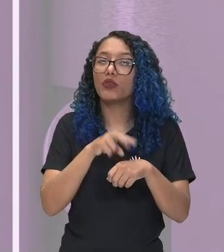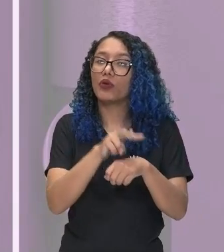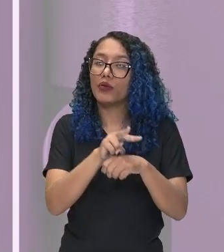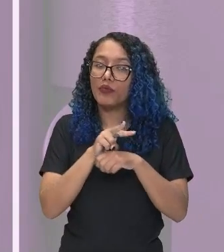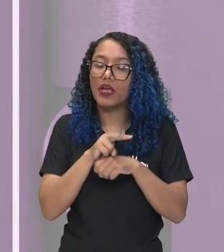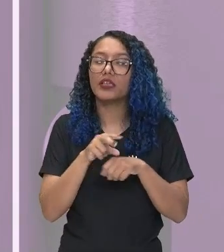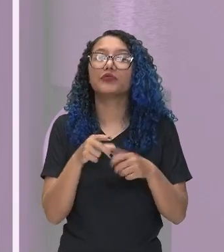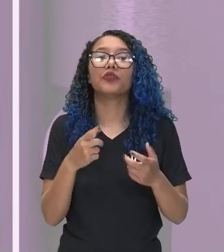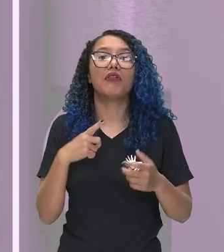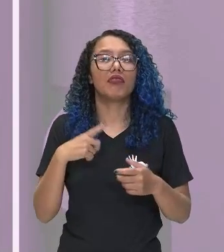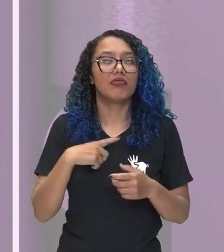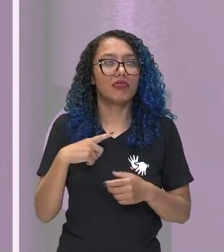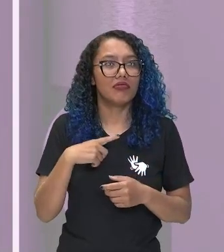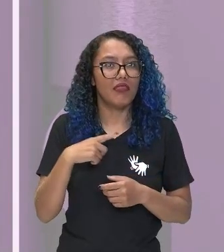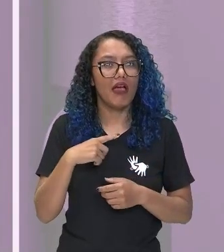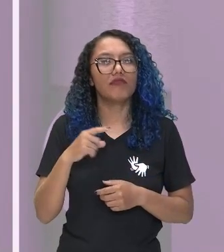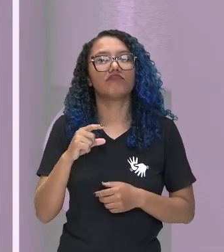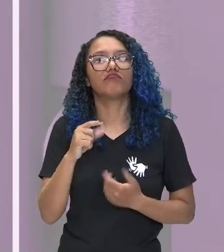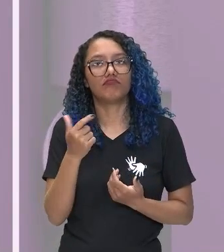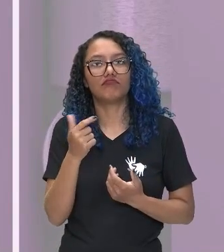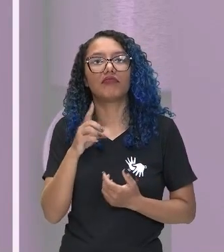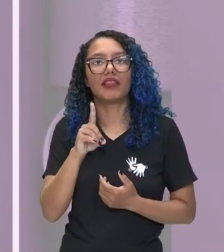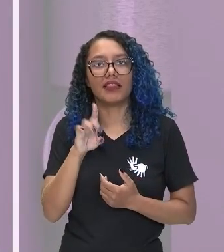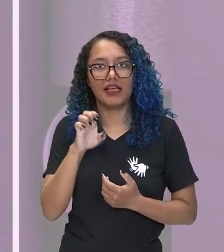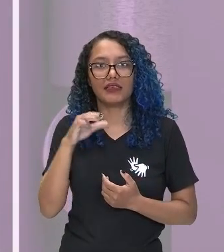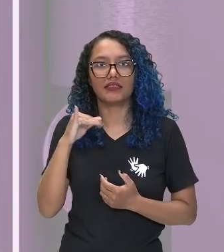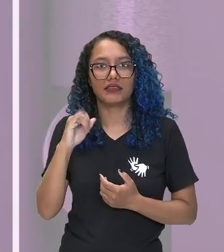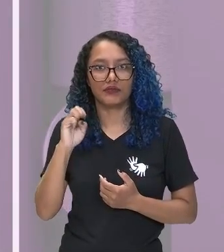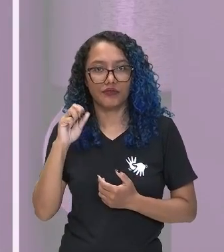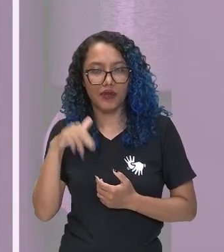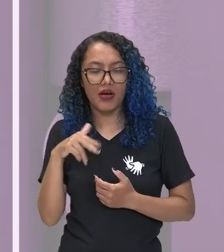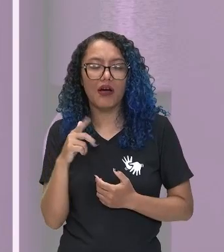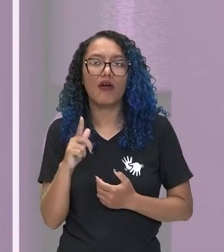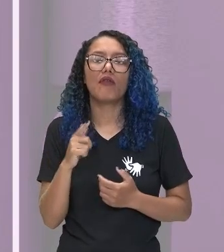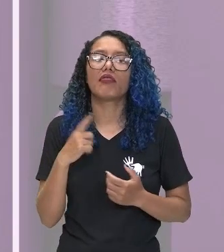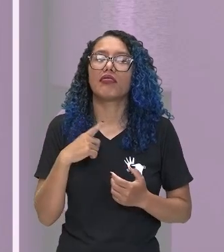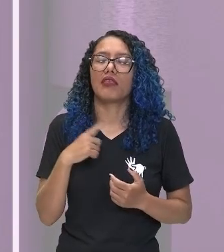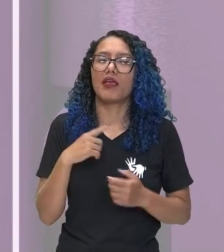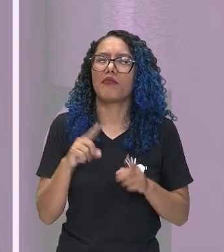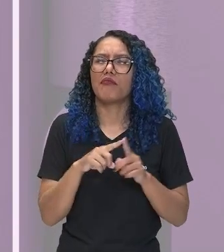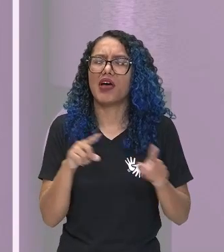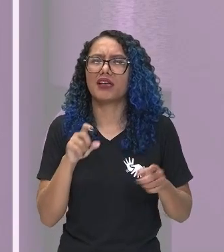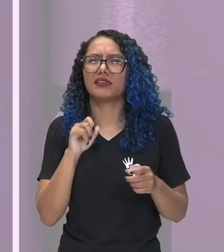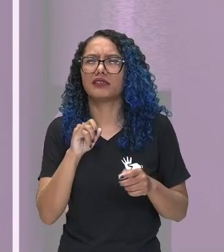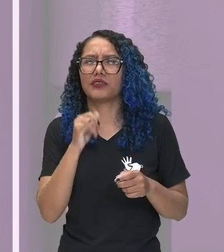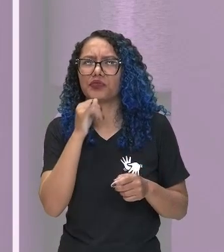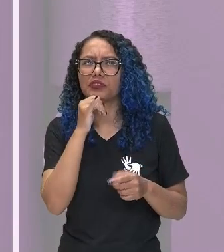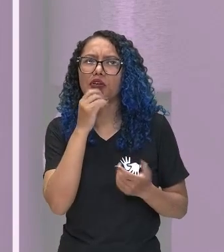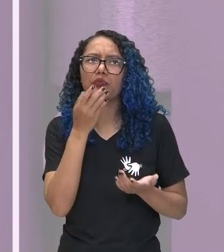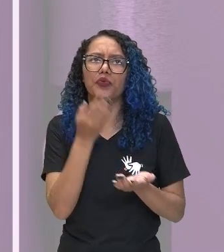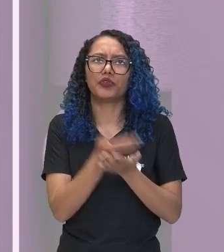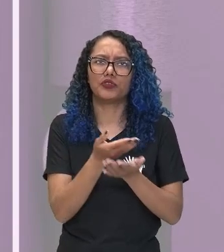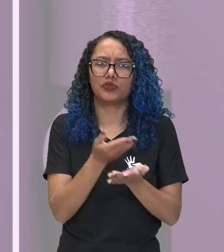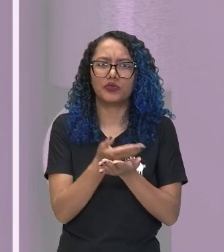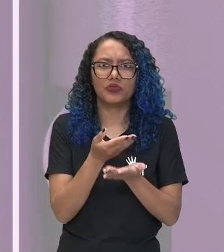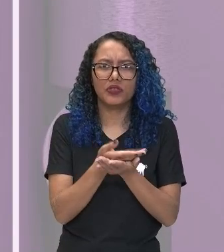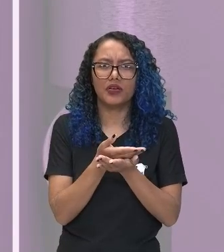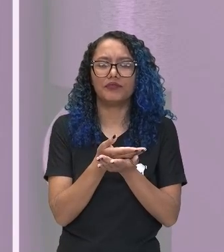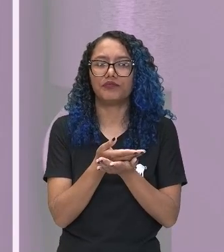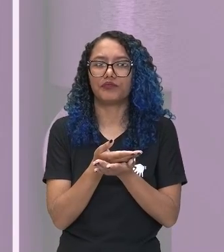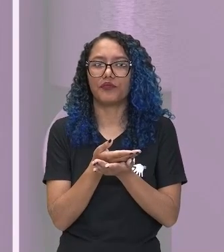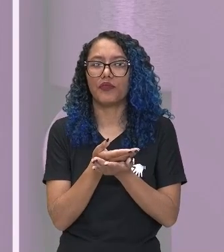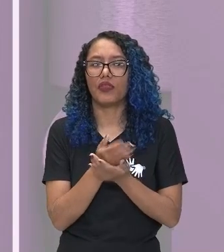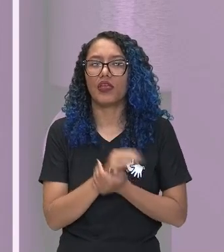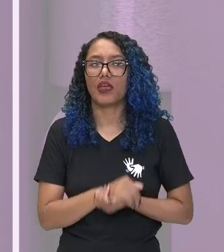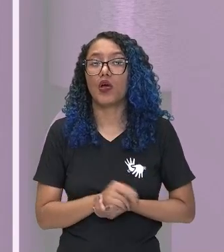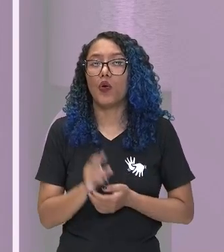faz parte de todo esse processo. Mas, se nós vamos estar aí estudando a aplicação de